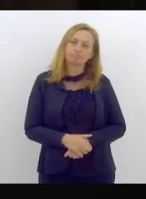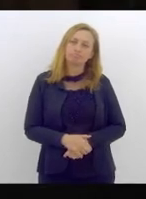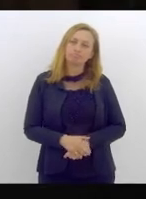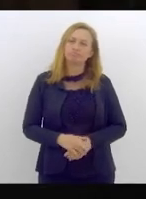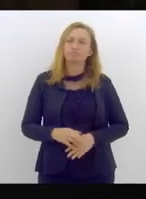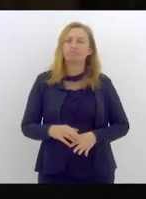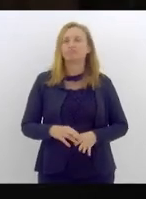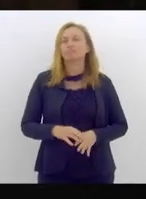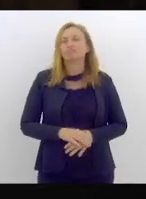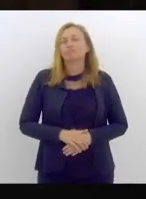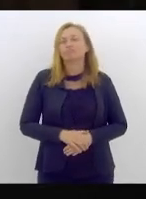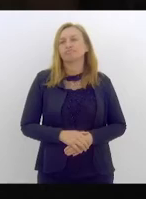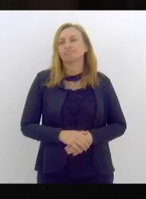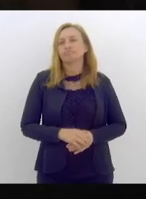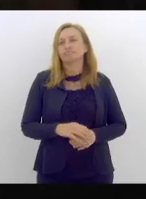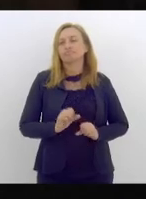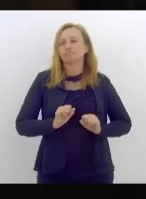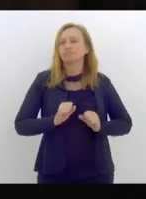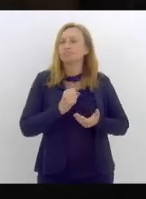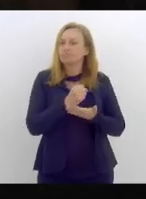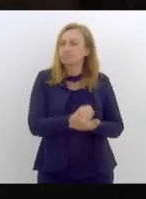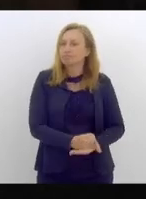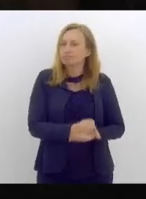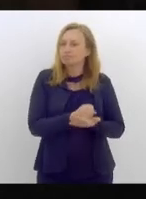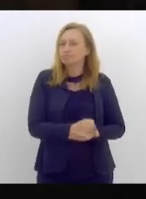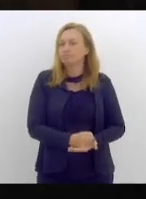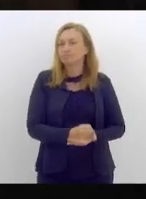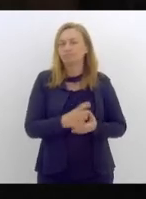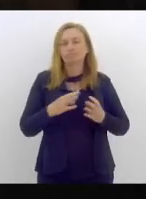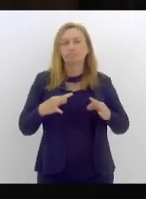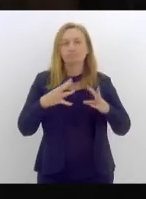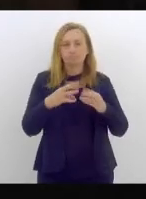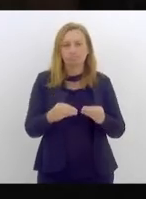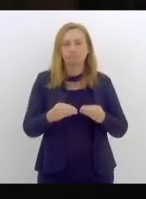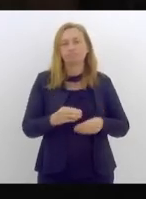né e se sustentava ideologicamente